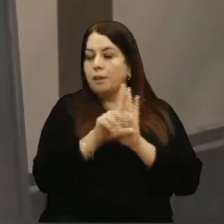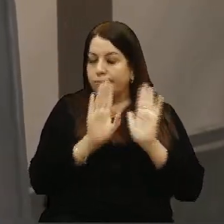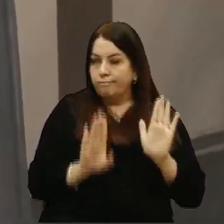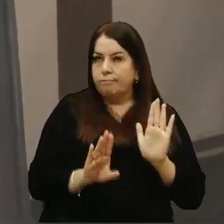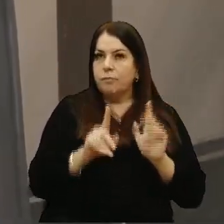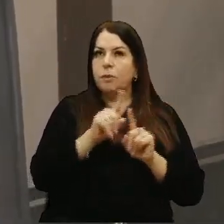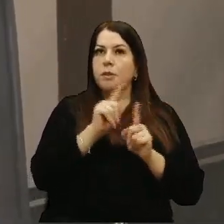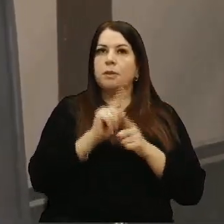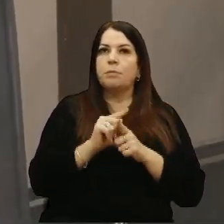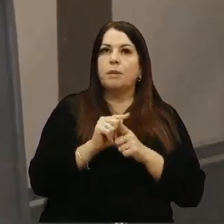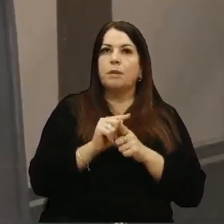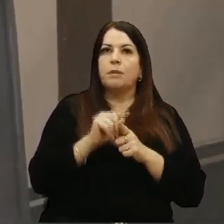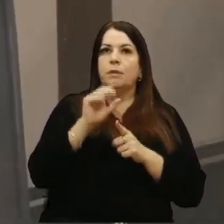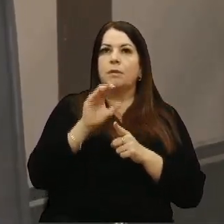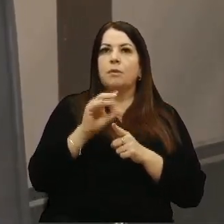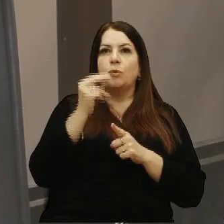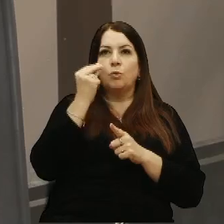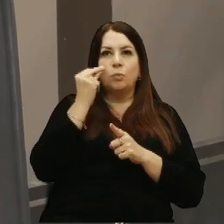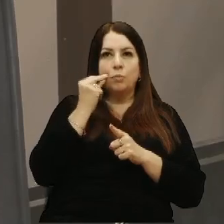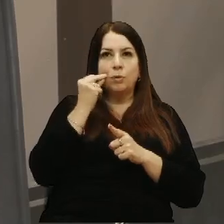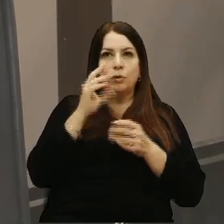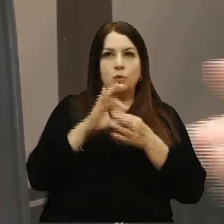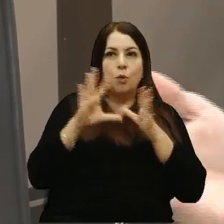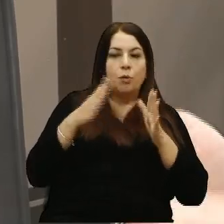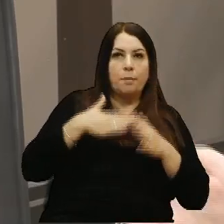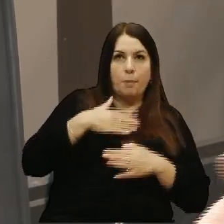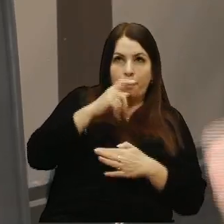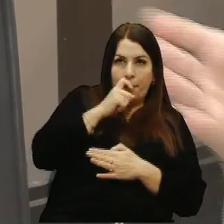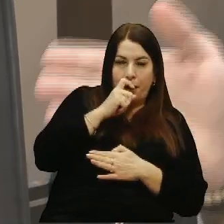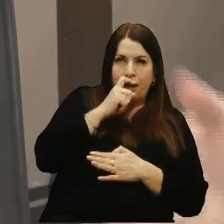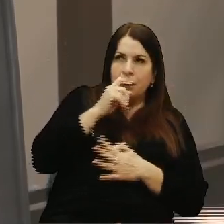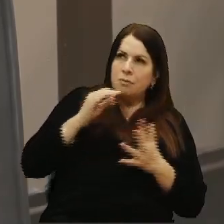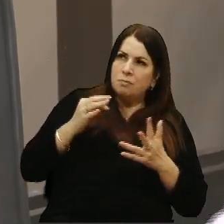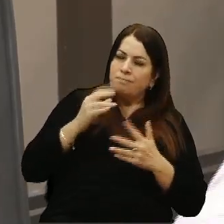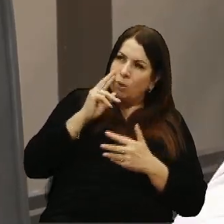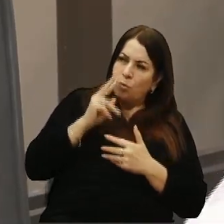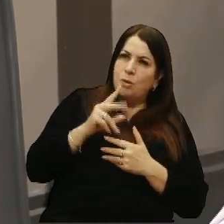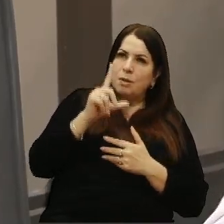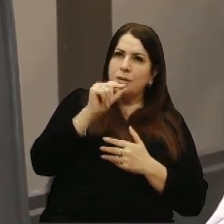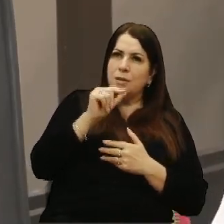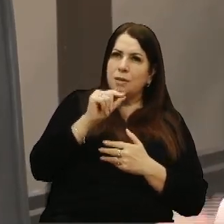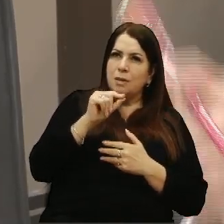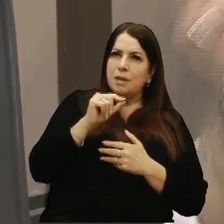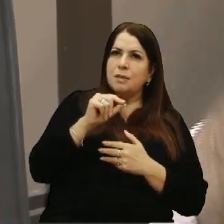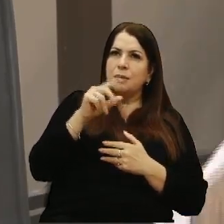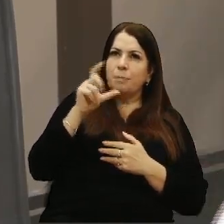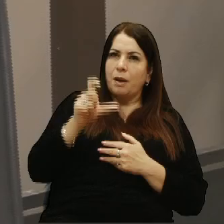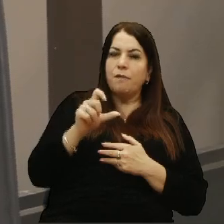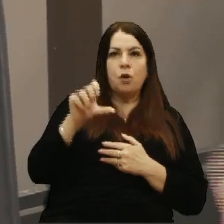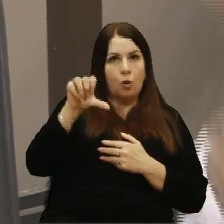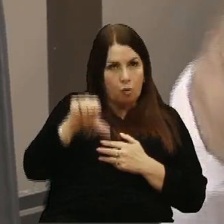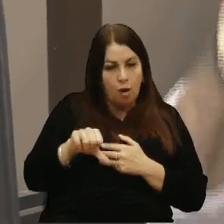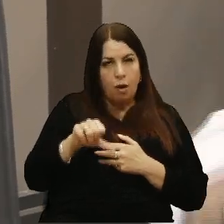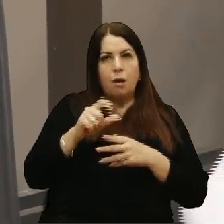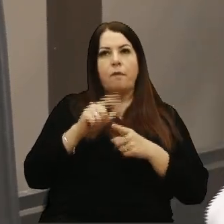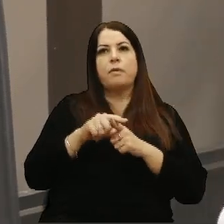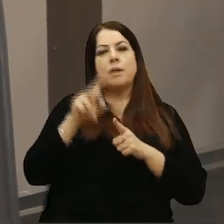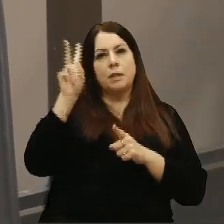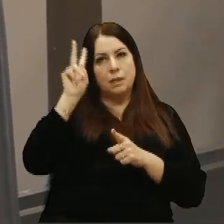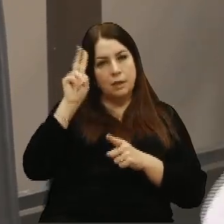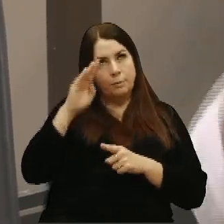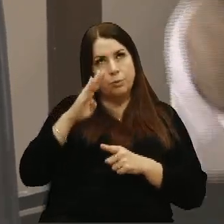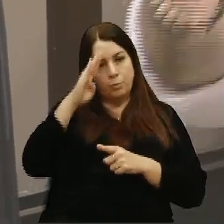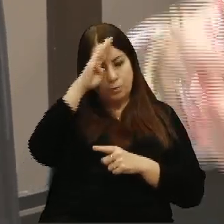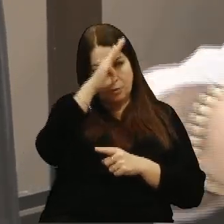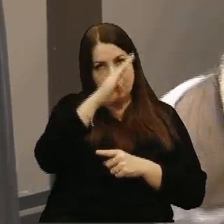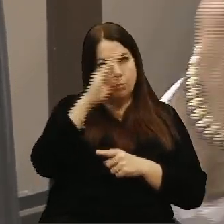Aqui a questão do que o Cláudio falou, do solta o meu pai. Eu acho incrível que a cada 10 palavras, 9 eles lembram do